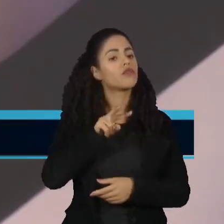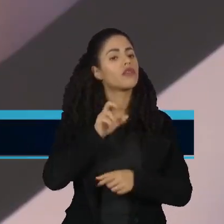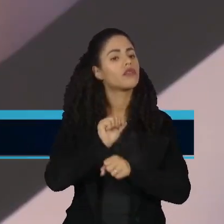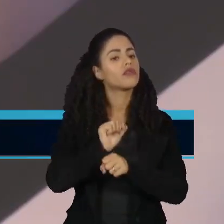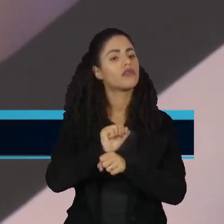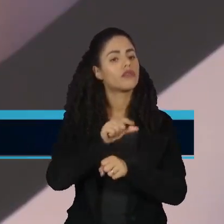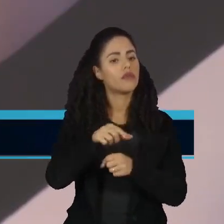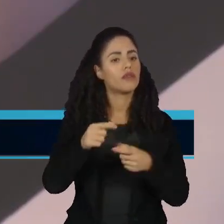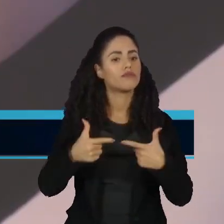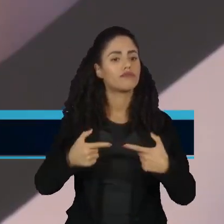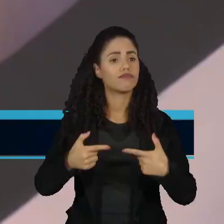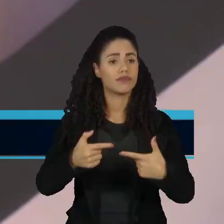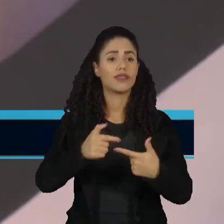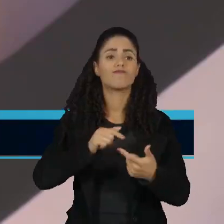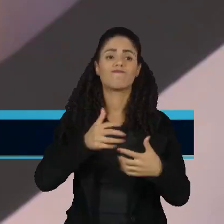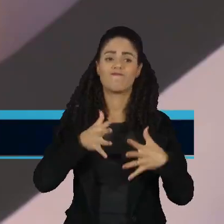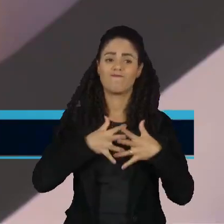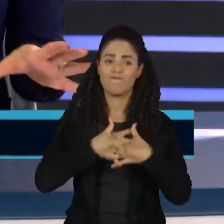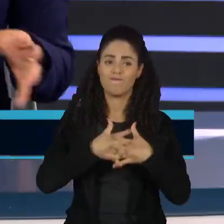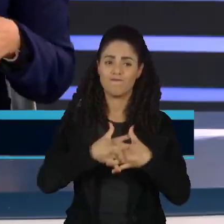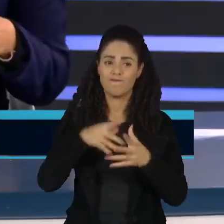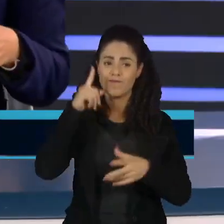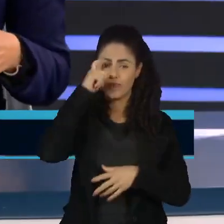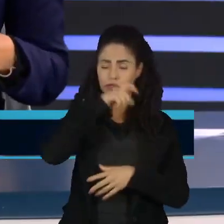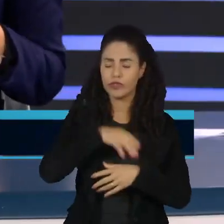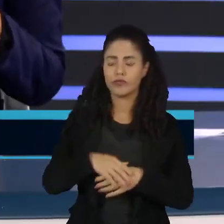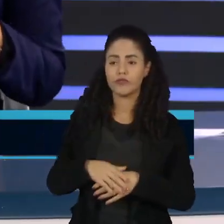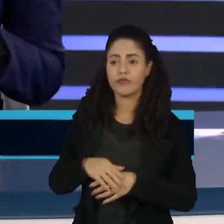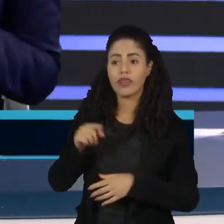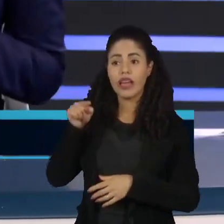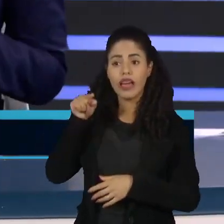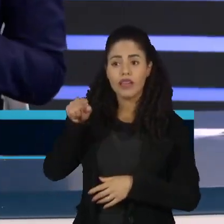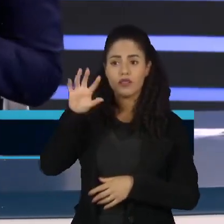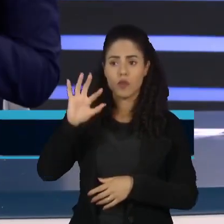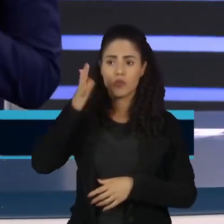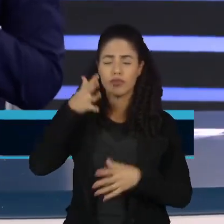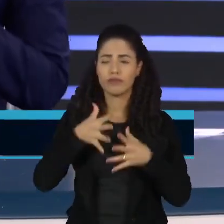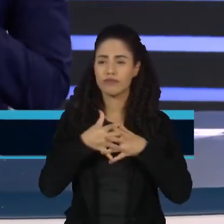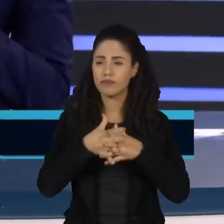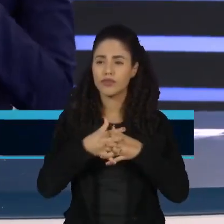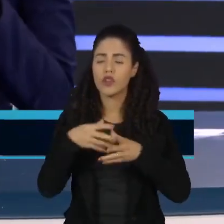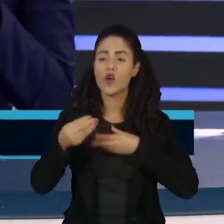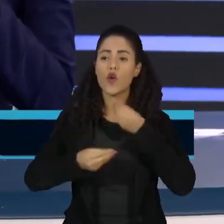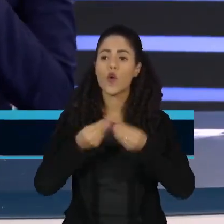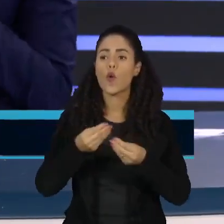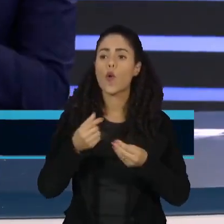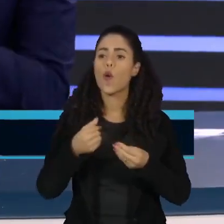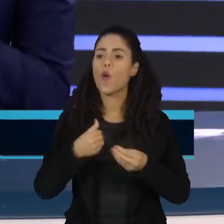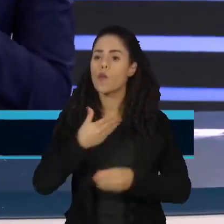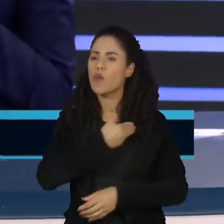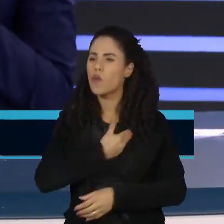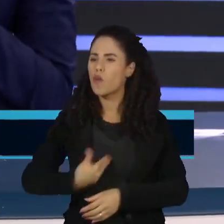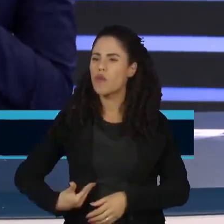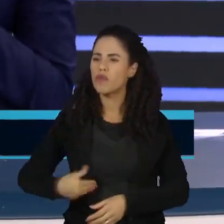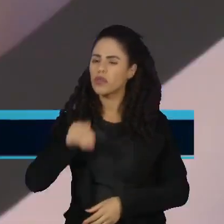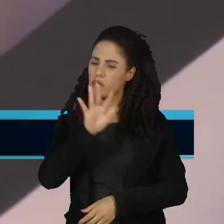conflitos bastante complicados ainda. Só para finalizar, em meio a esse cenário complicado, como é que fica a imagem do governo